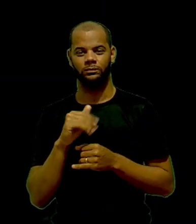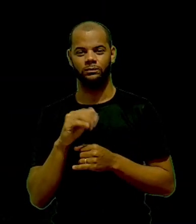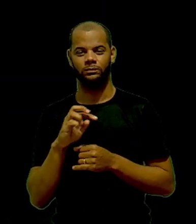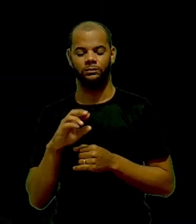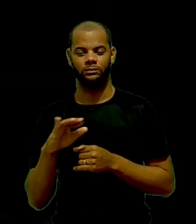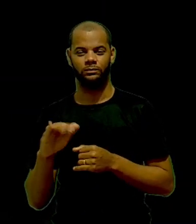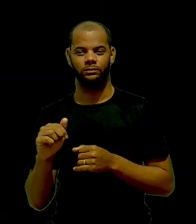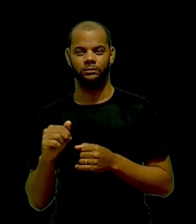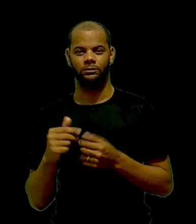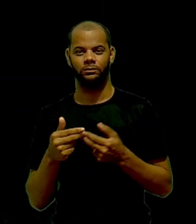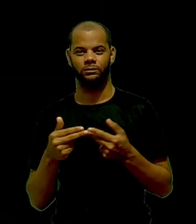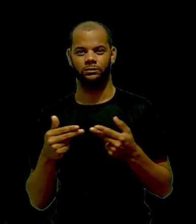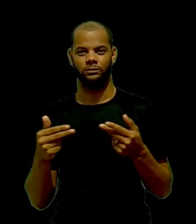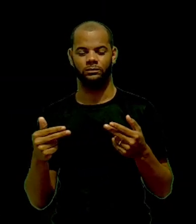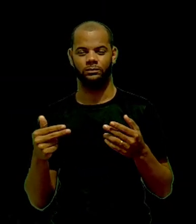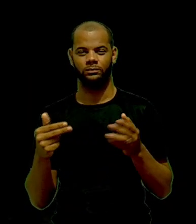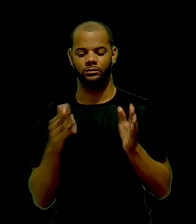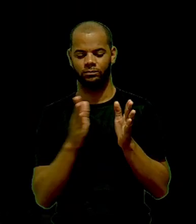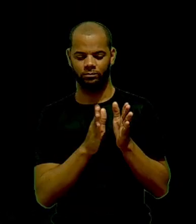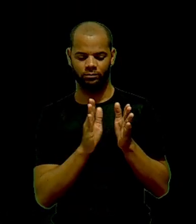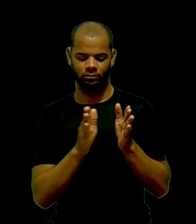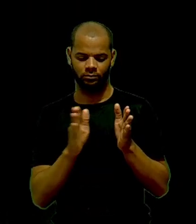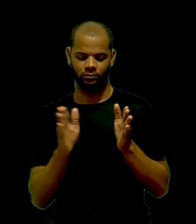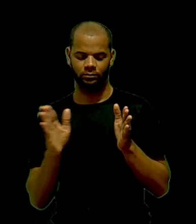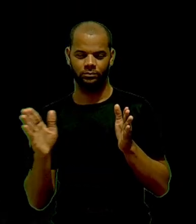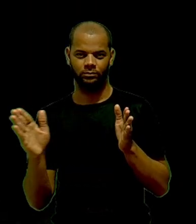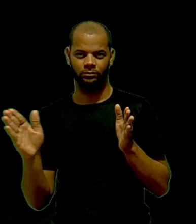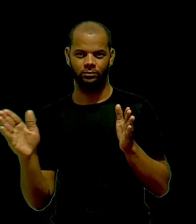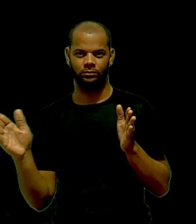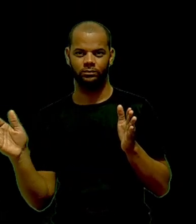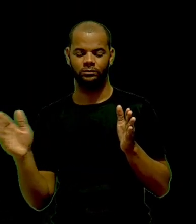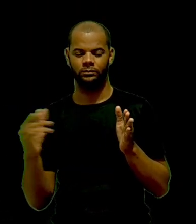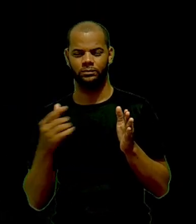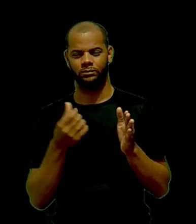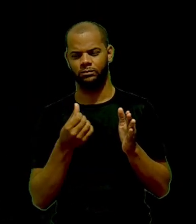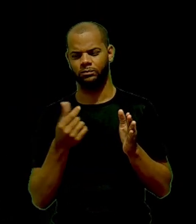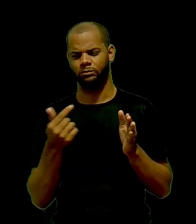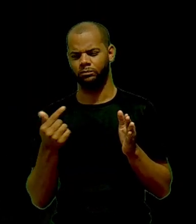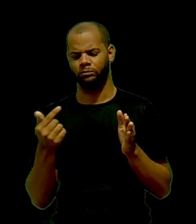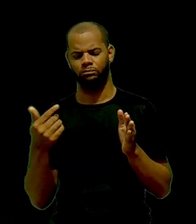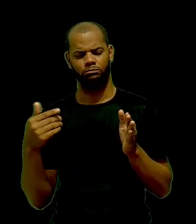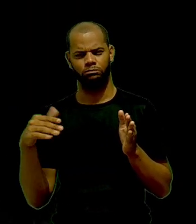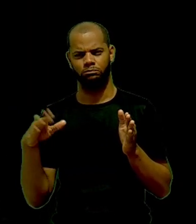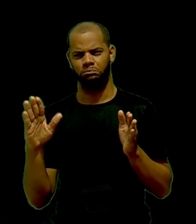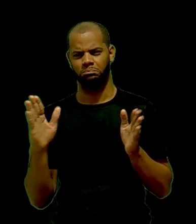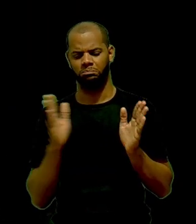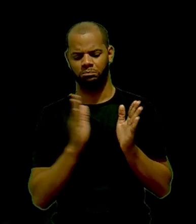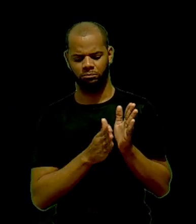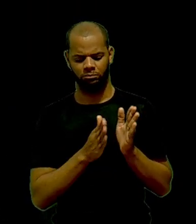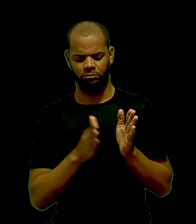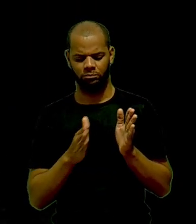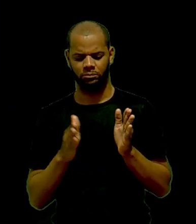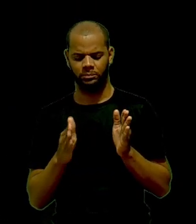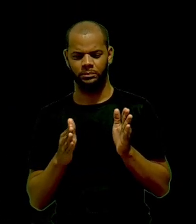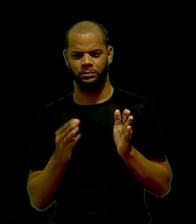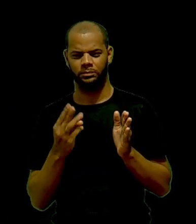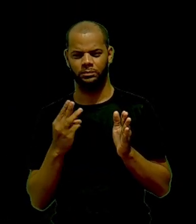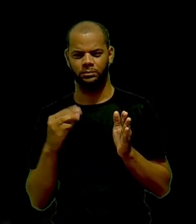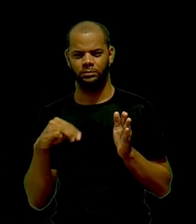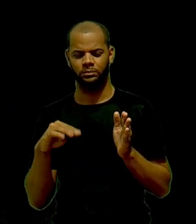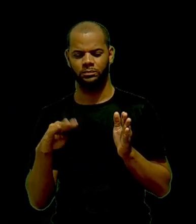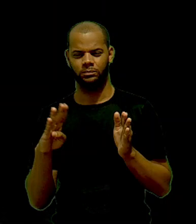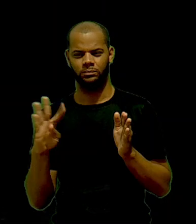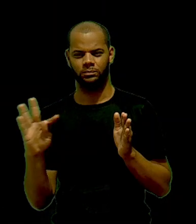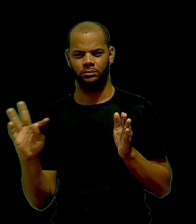Põe um monte de container um ladinho do outro, já vi instalado 6, 7 containers desse aí, com 3 megawatts de